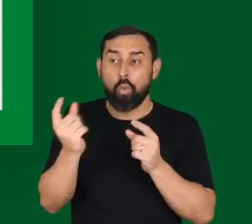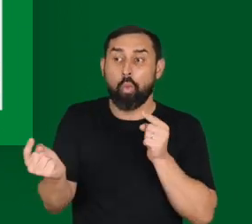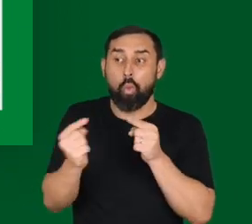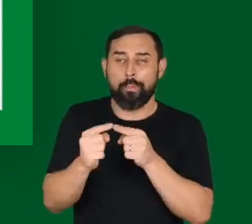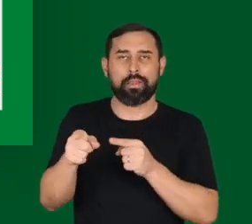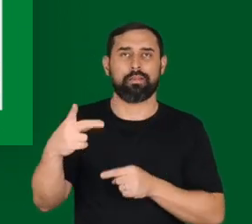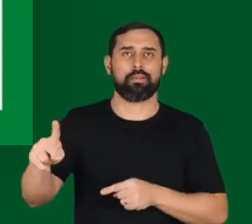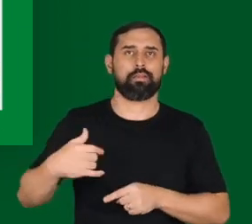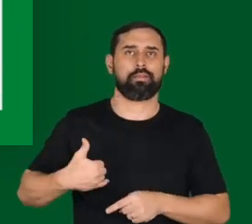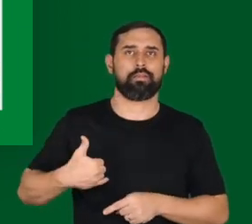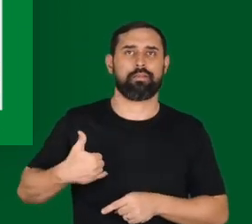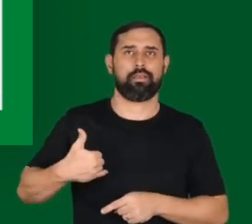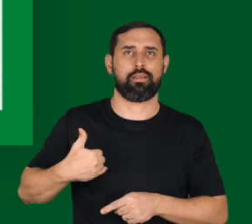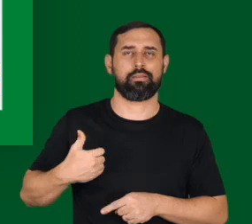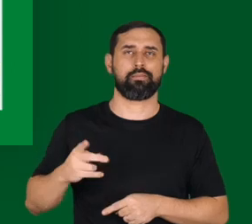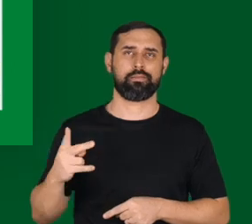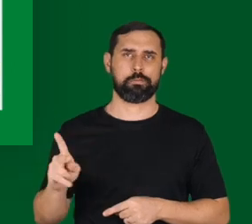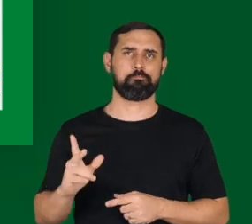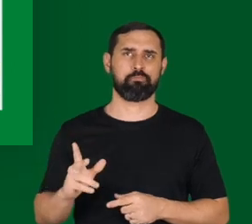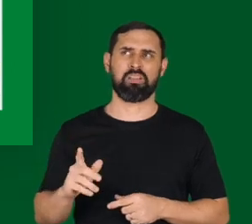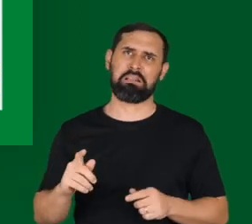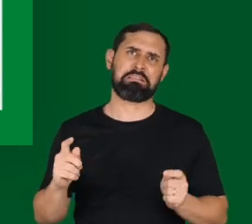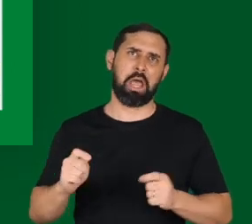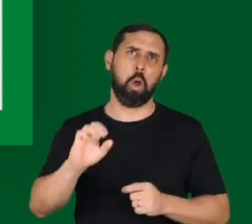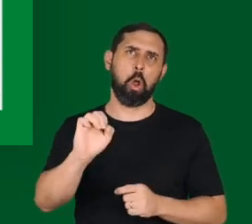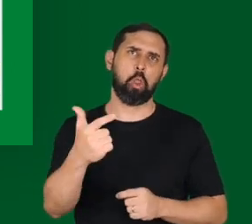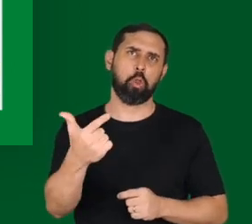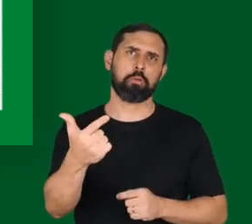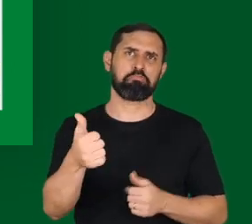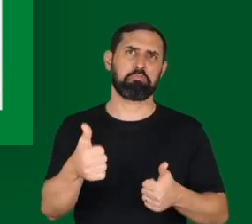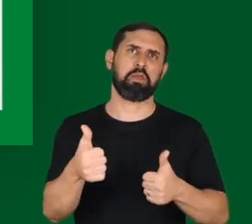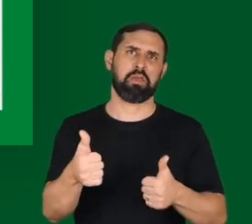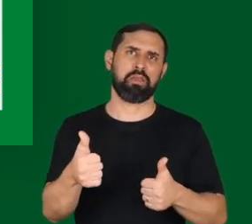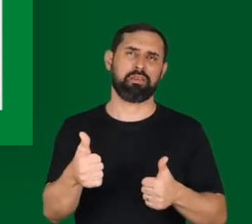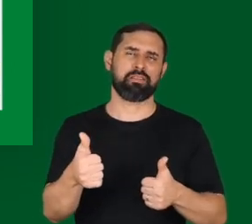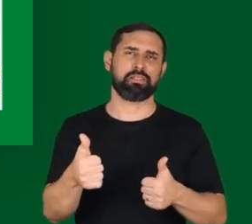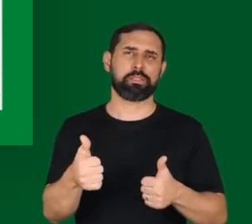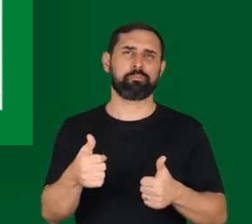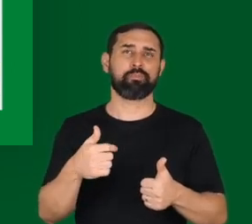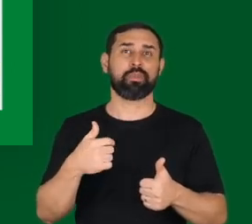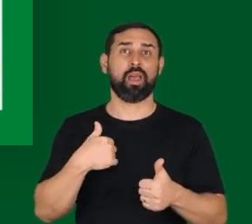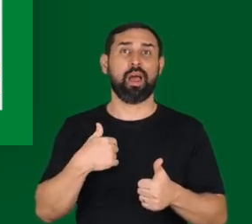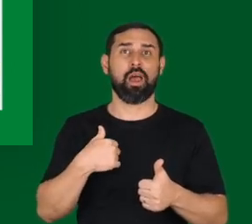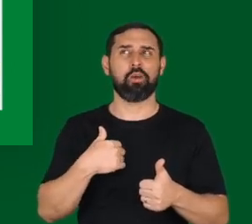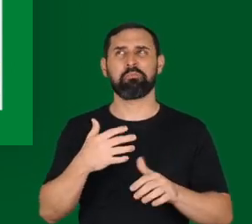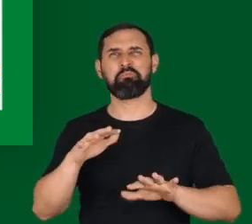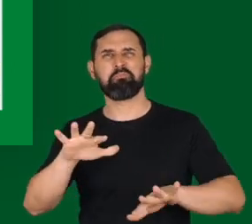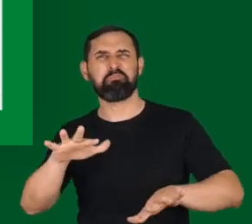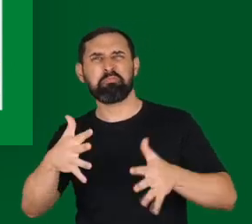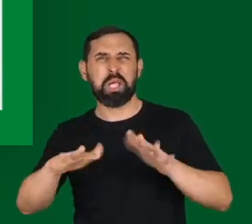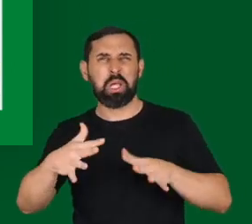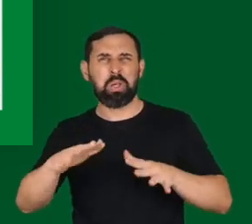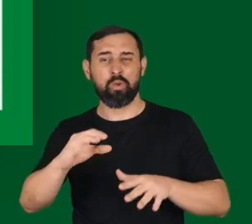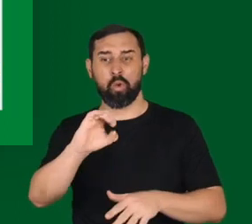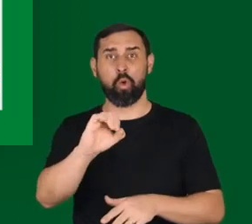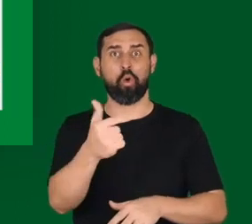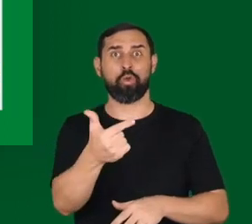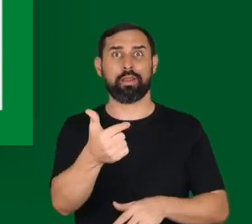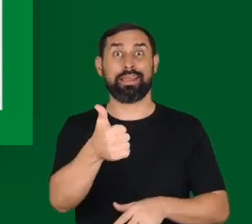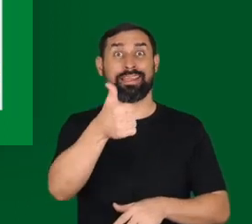colocar a máscara não reinalante, adequada à idade, né? É uma máscara de alto fluxo, então eu vou ligar ali